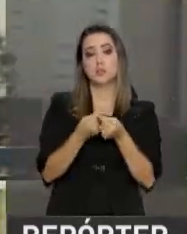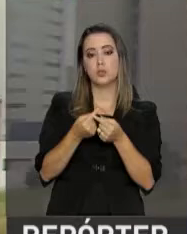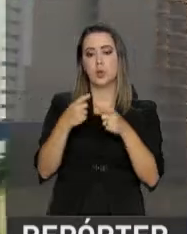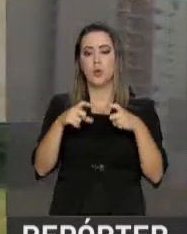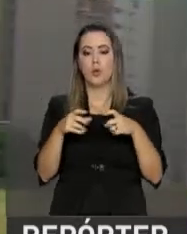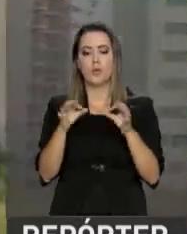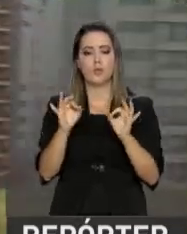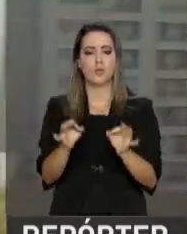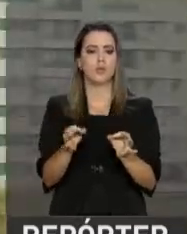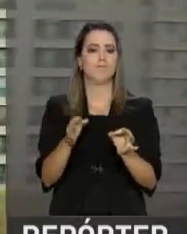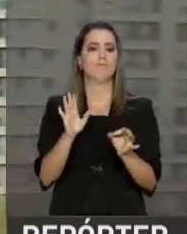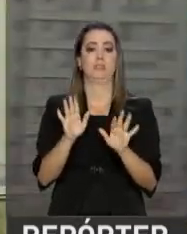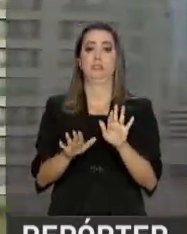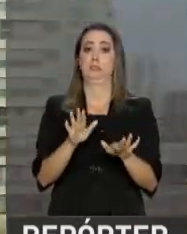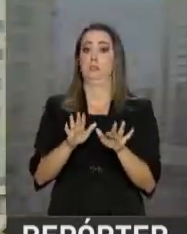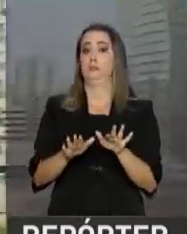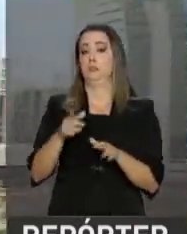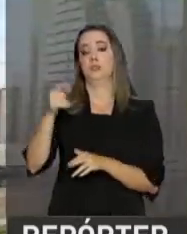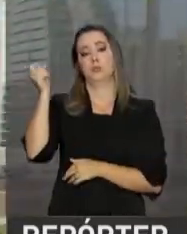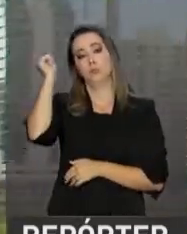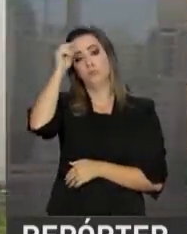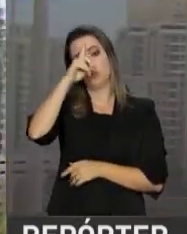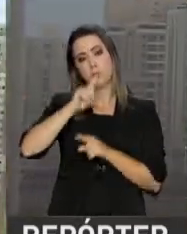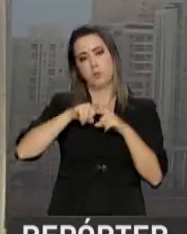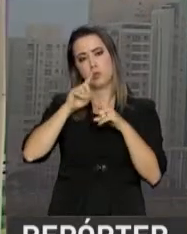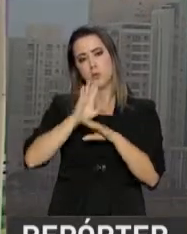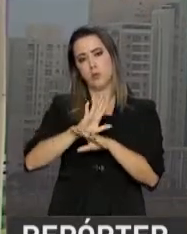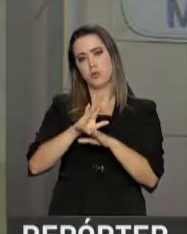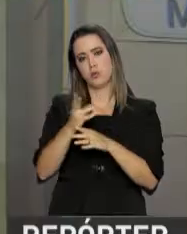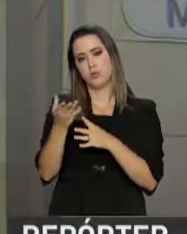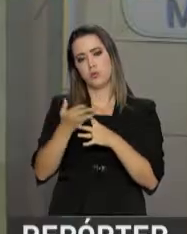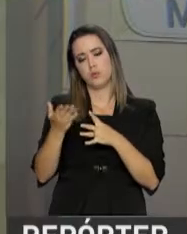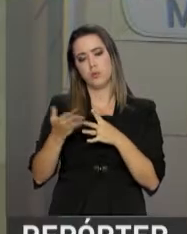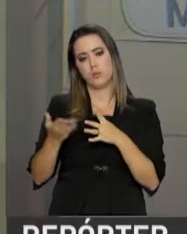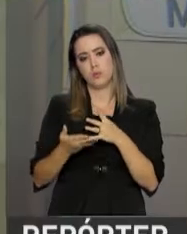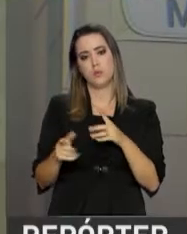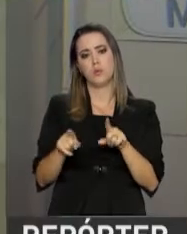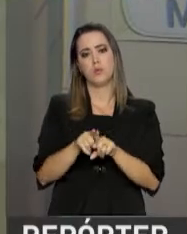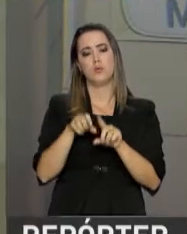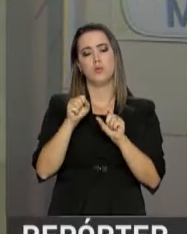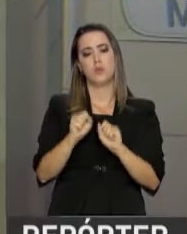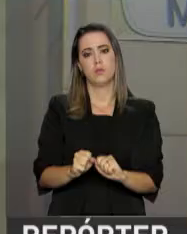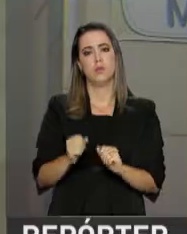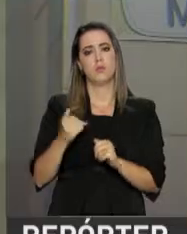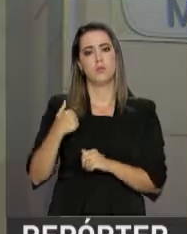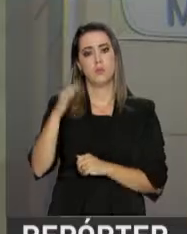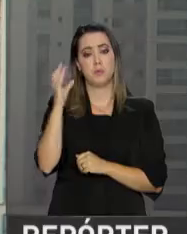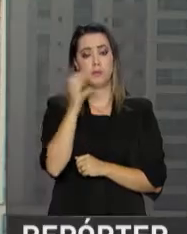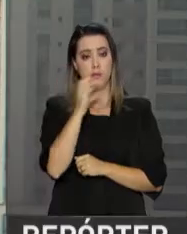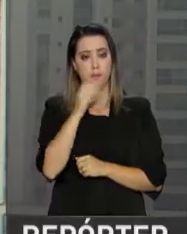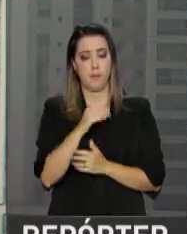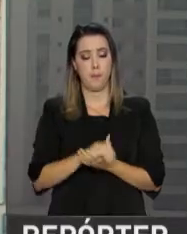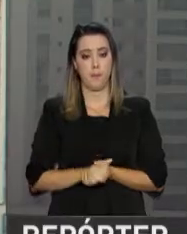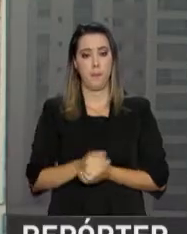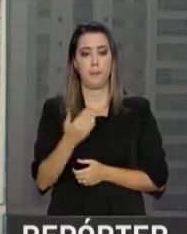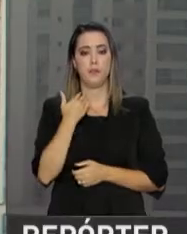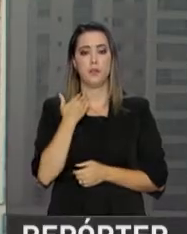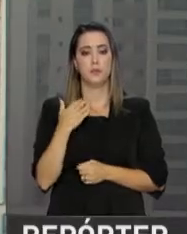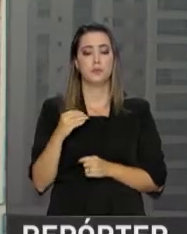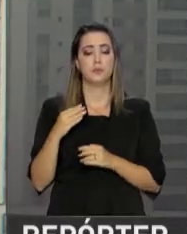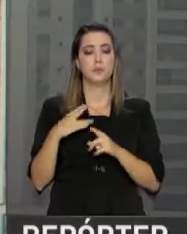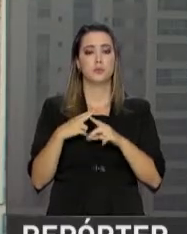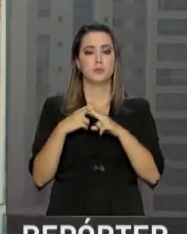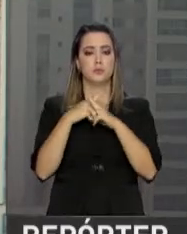nem sempre é fácil mas com a ajuda de um financiamento o processo pode se tornar mais ágil a caixa econômica federal